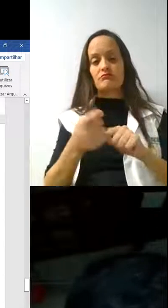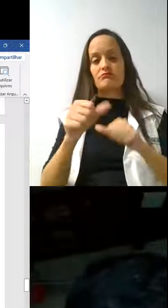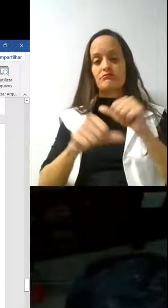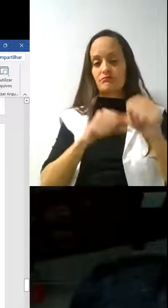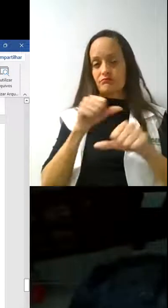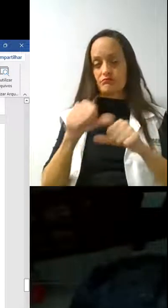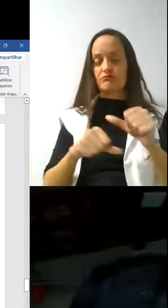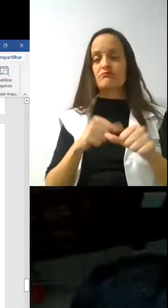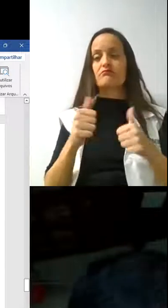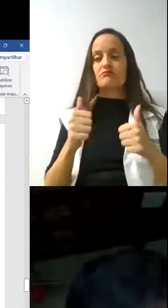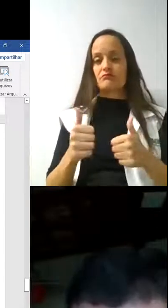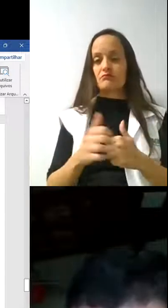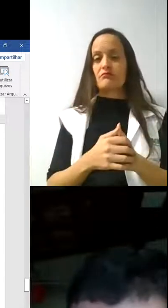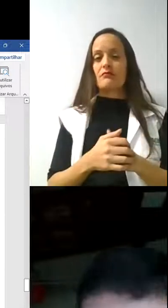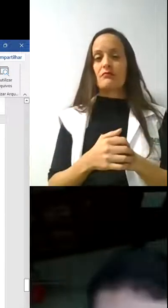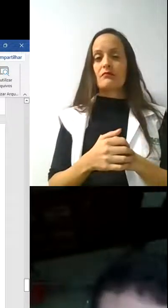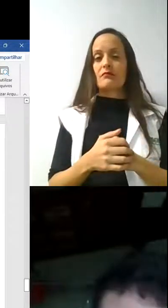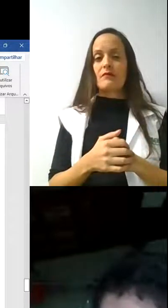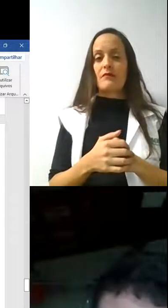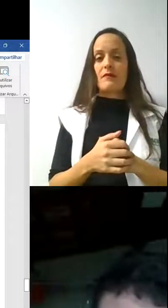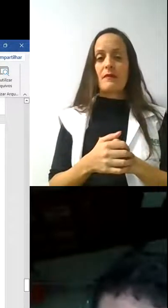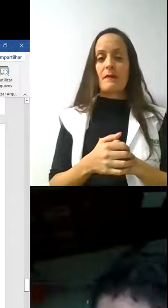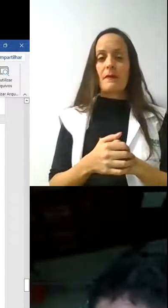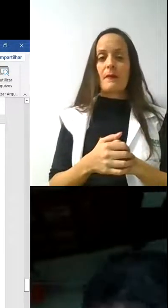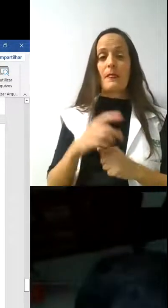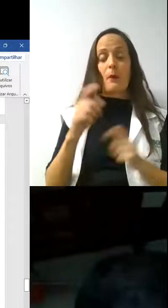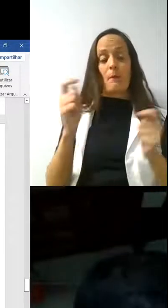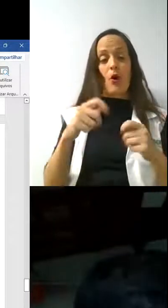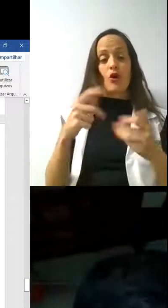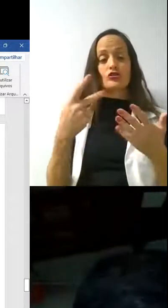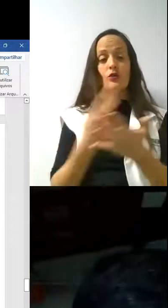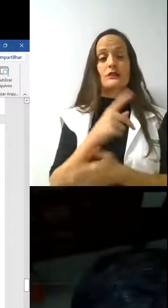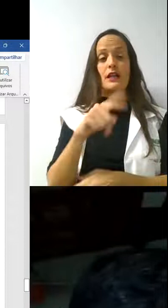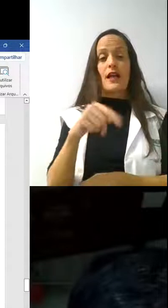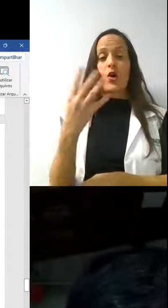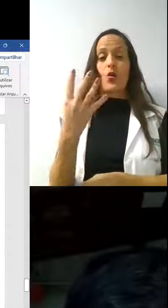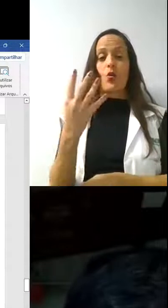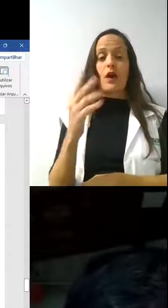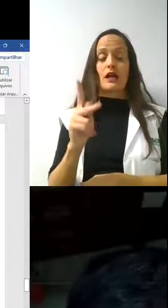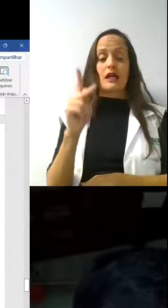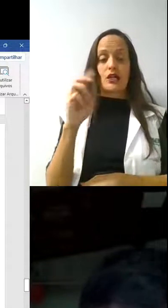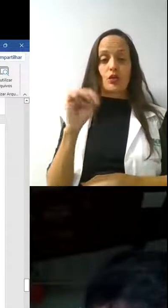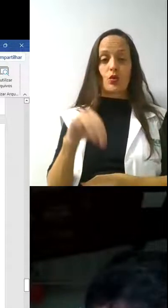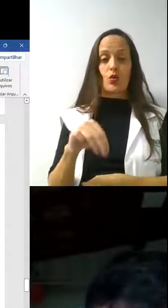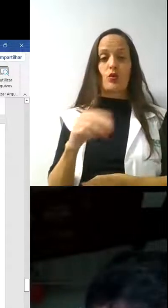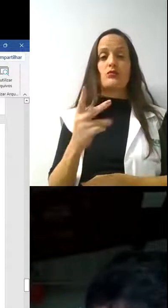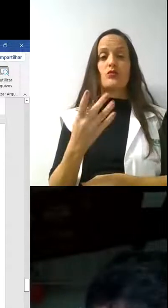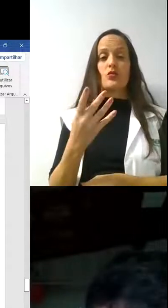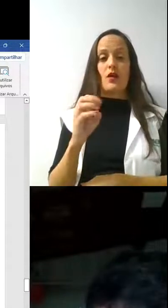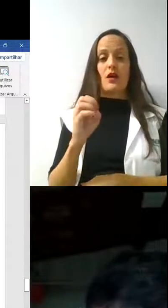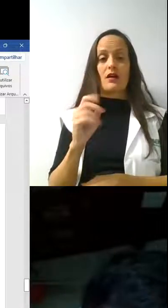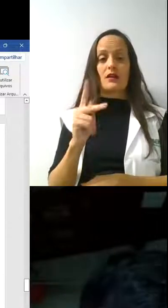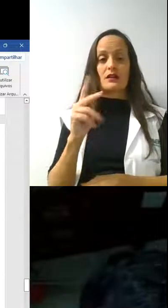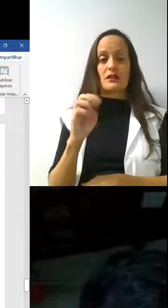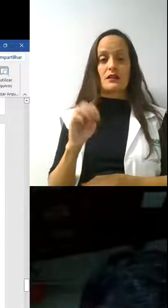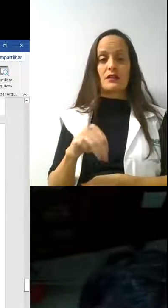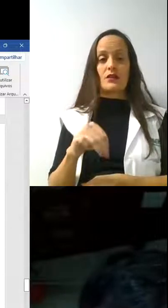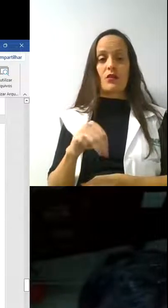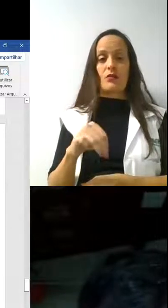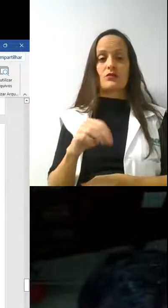metros como sendo 40.000 milímetros, ou como 4.000 centímetros, ou como 0,04